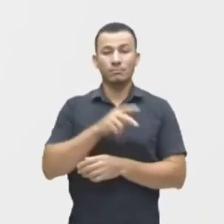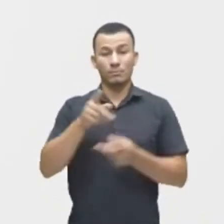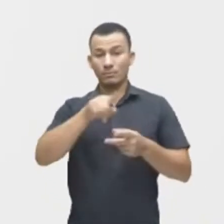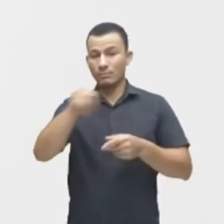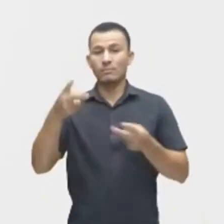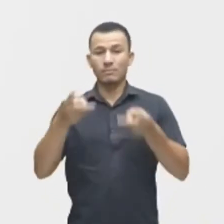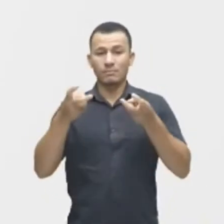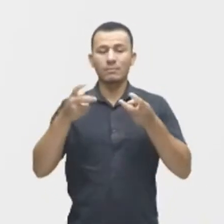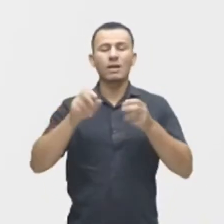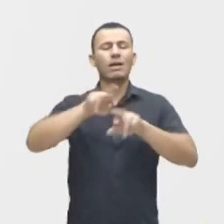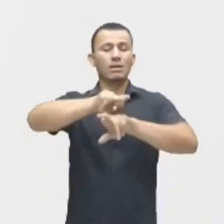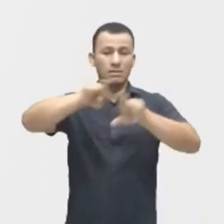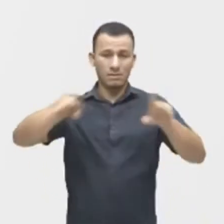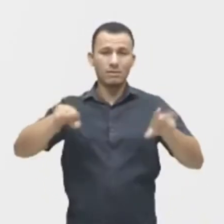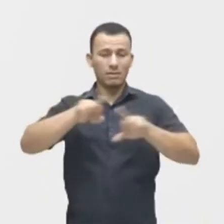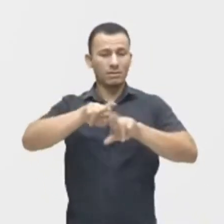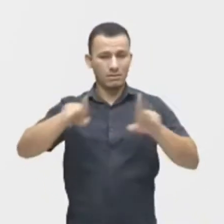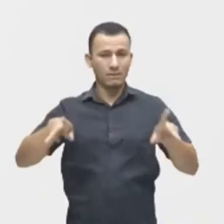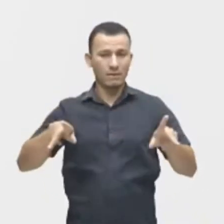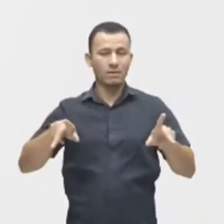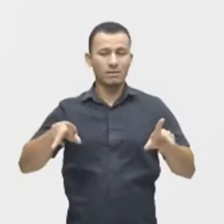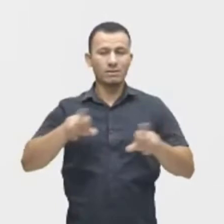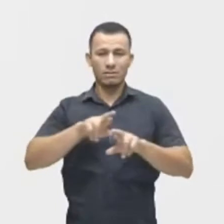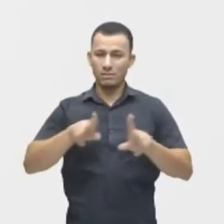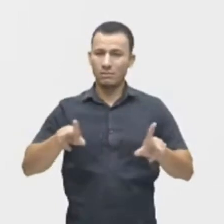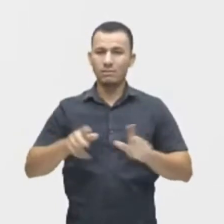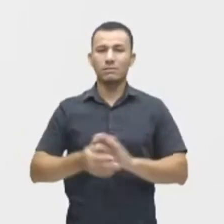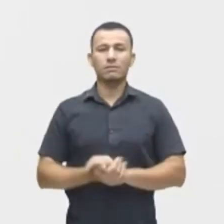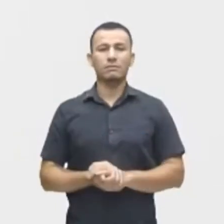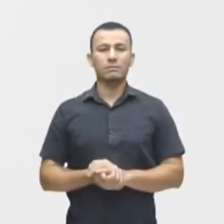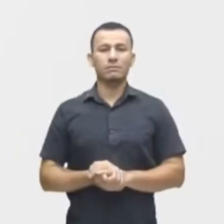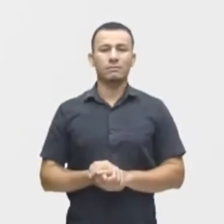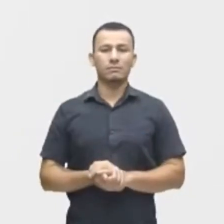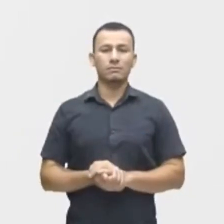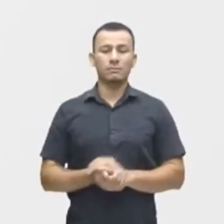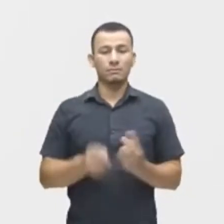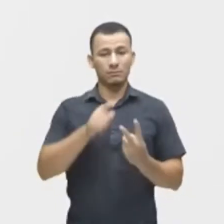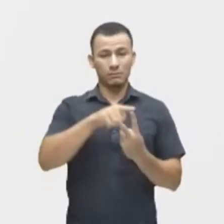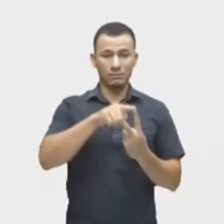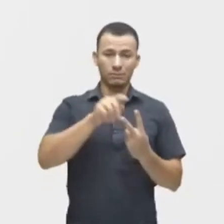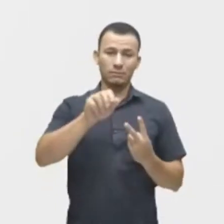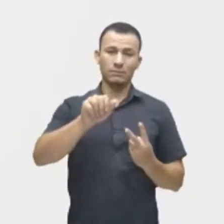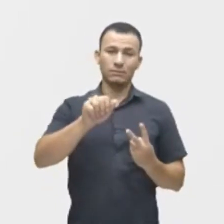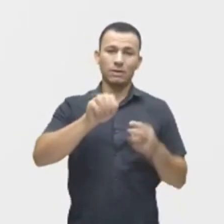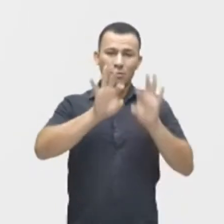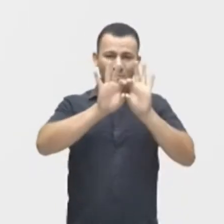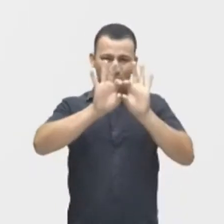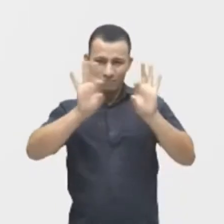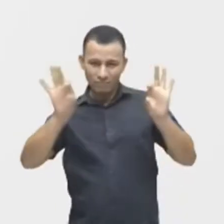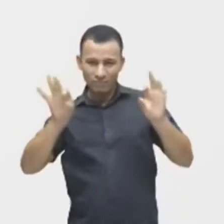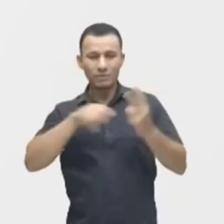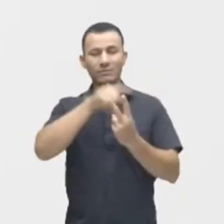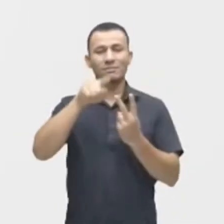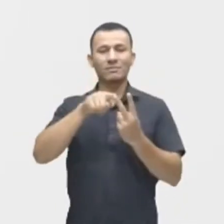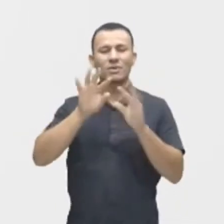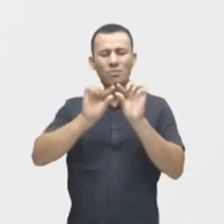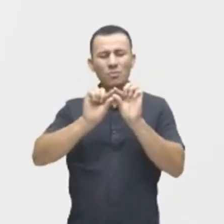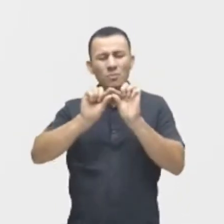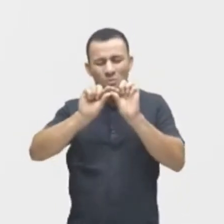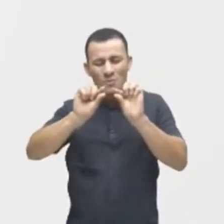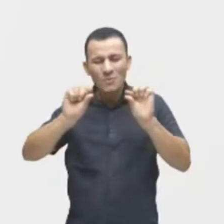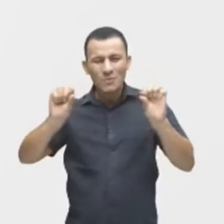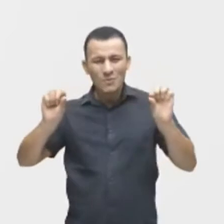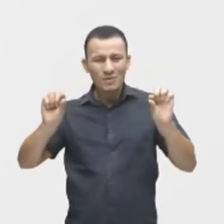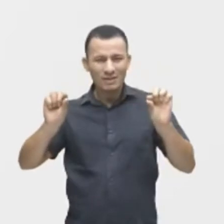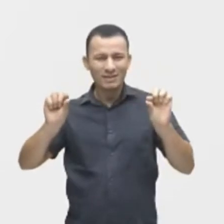observar a diferença, né? Nós temos uma diferença entre artérias e entre veias, tá?